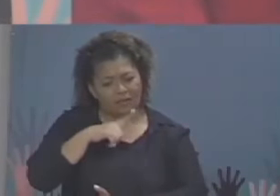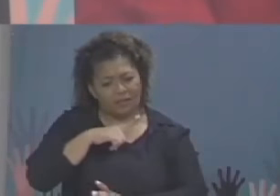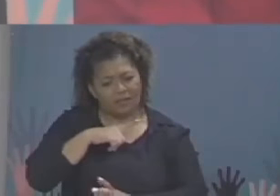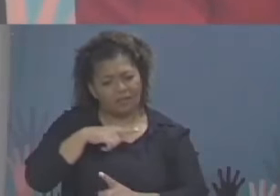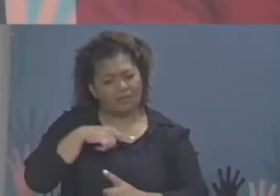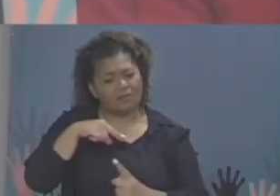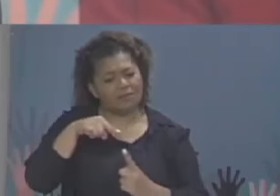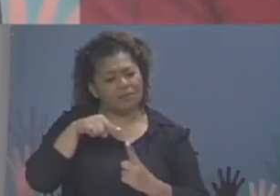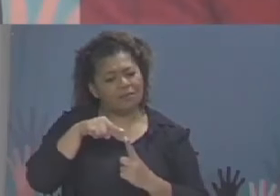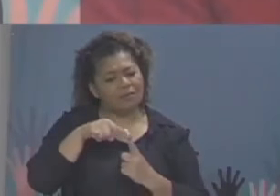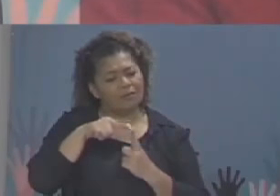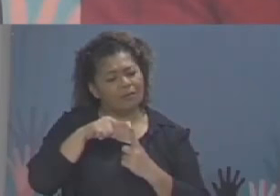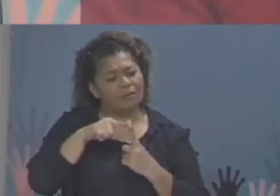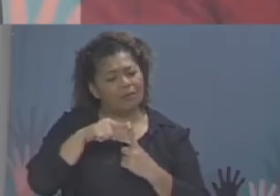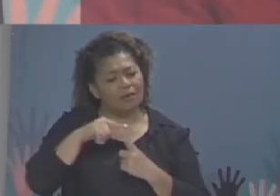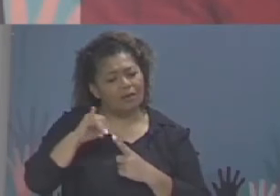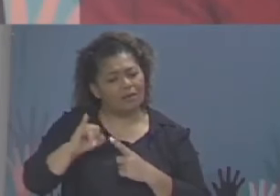interessante